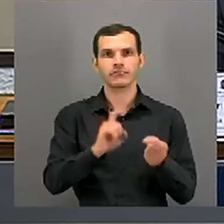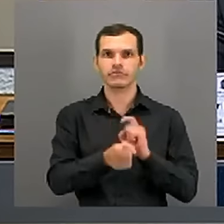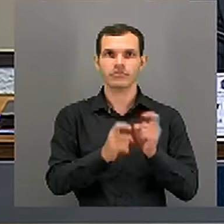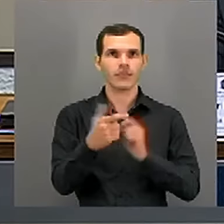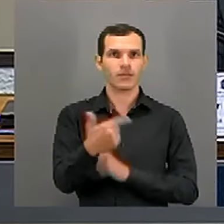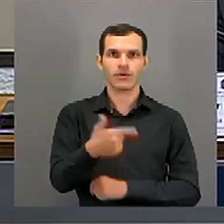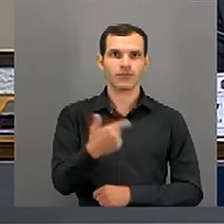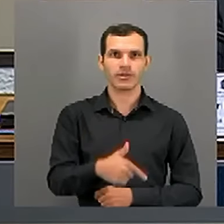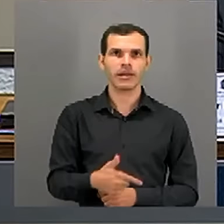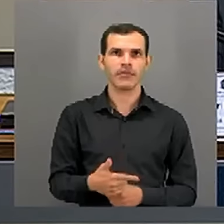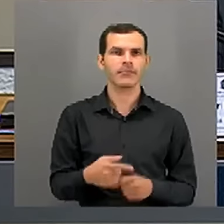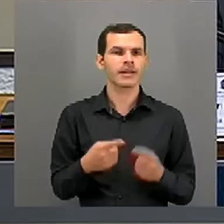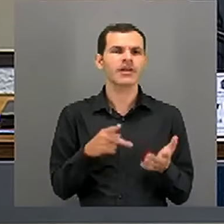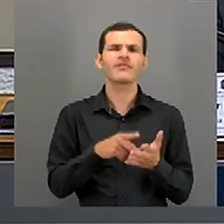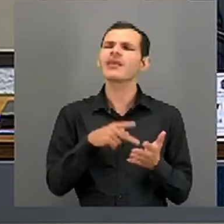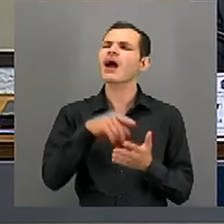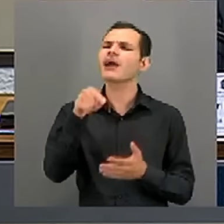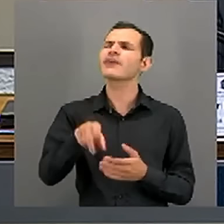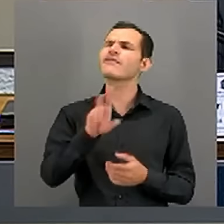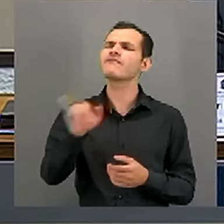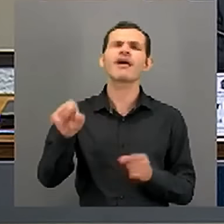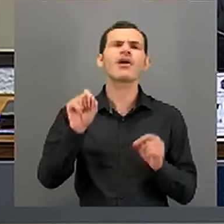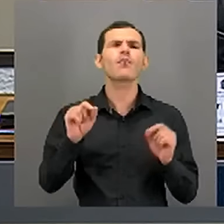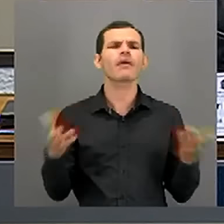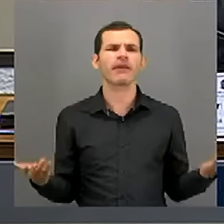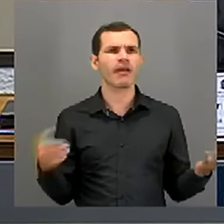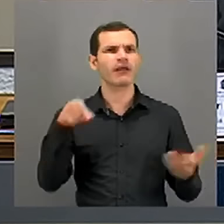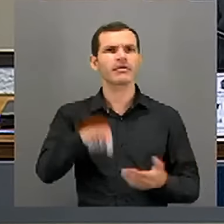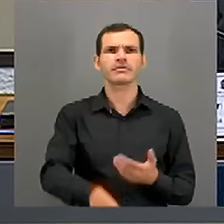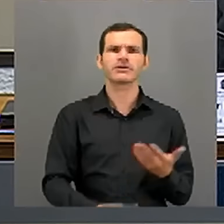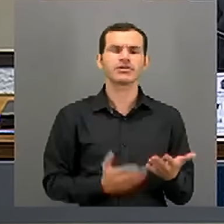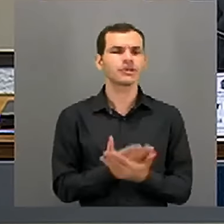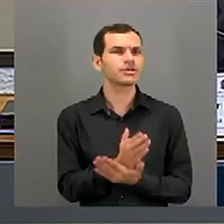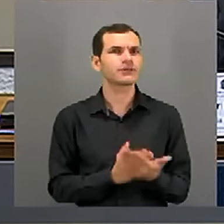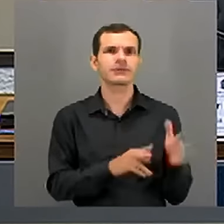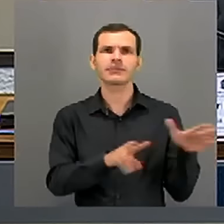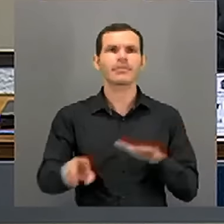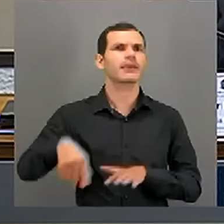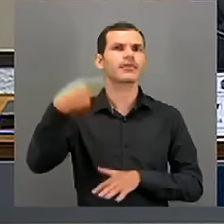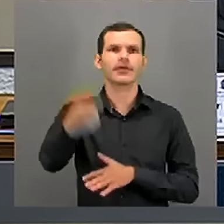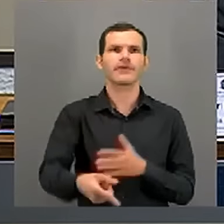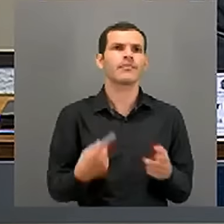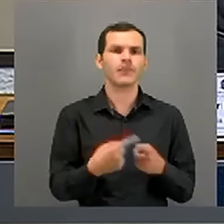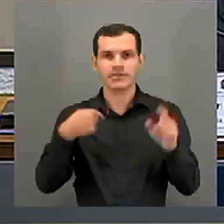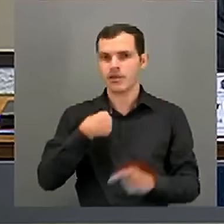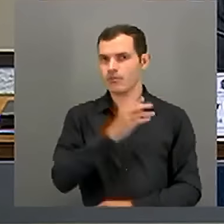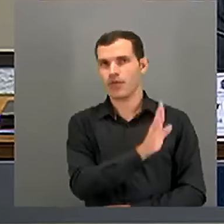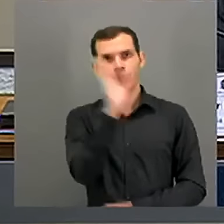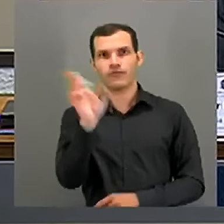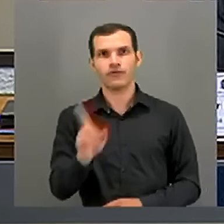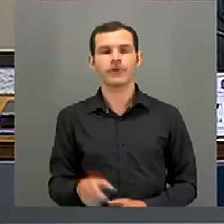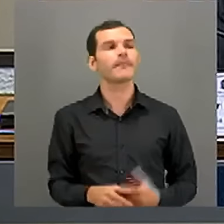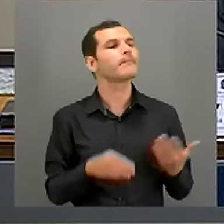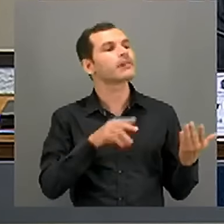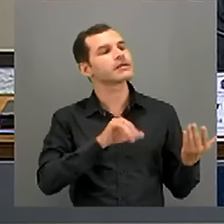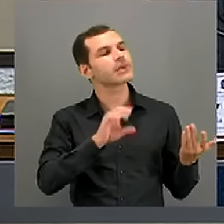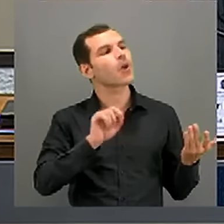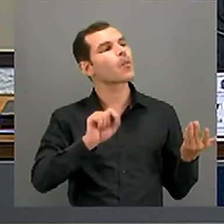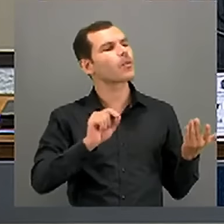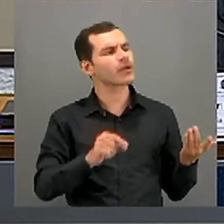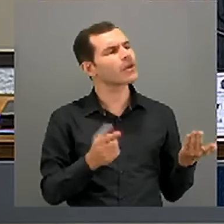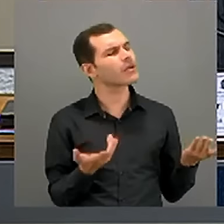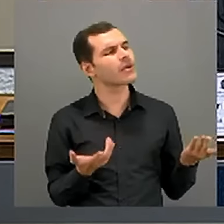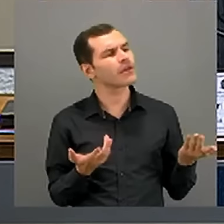Aliás, sinceramente, o que é que vai ter aqui? Que saco que vai ser aqui a semana que vem? Porque aqui a gente quase não trabalha. Eventos com a delegação do